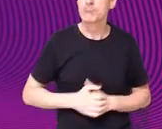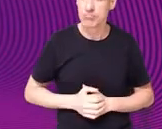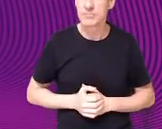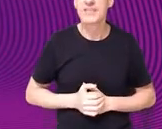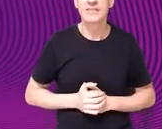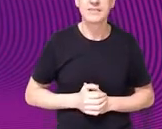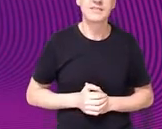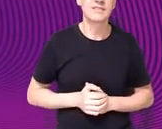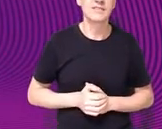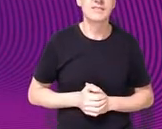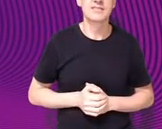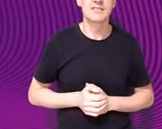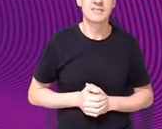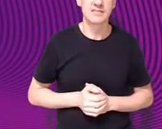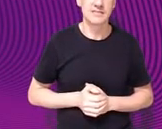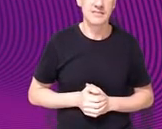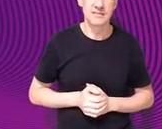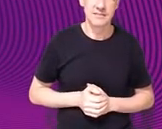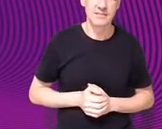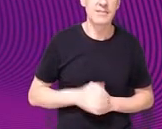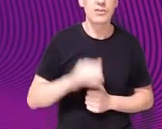Obrigado, Pedro. João?